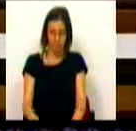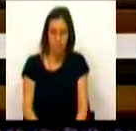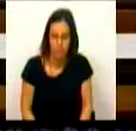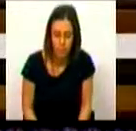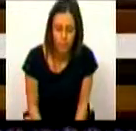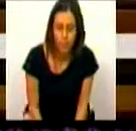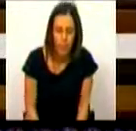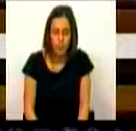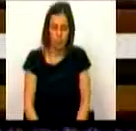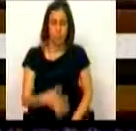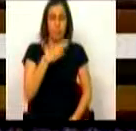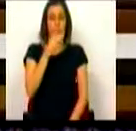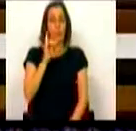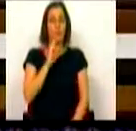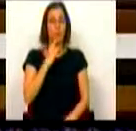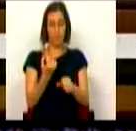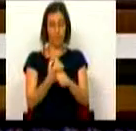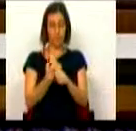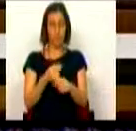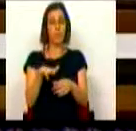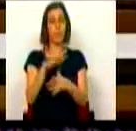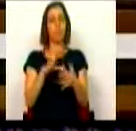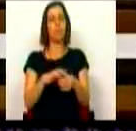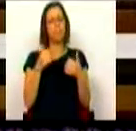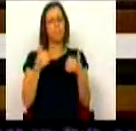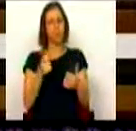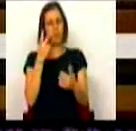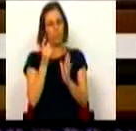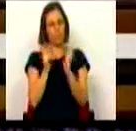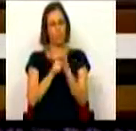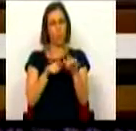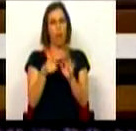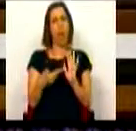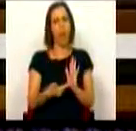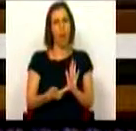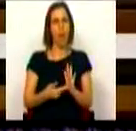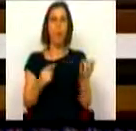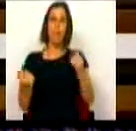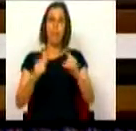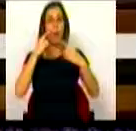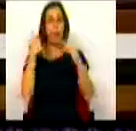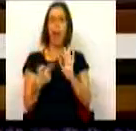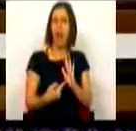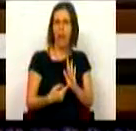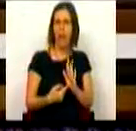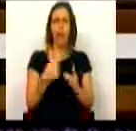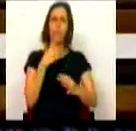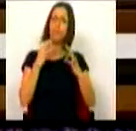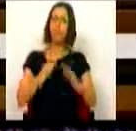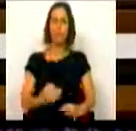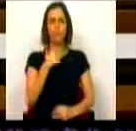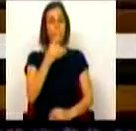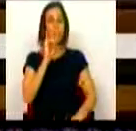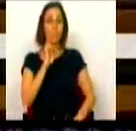o facto das questões do mercado de trabalho continuarem a estar bem vivas na agenda política e no debate público, reafirmando